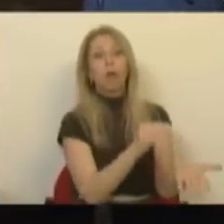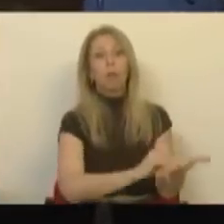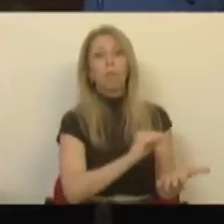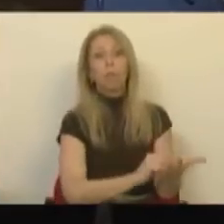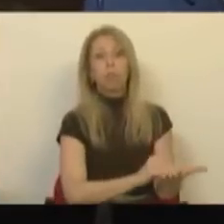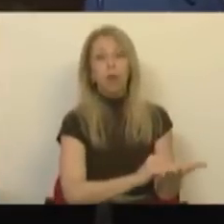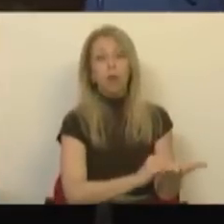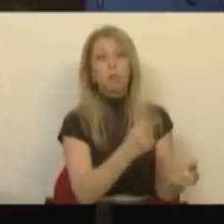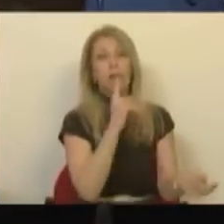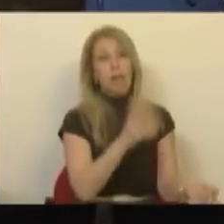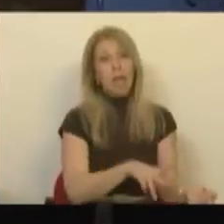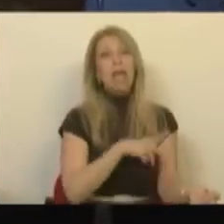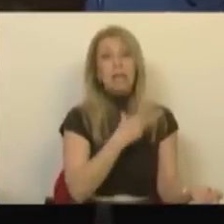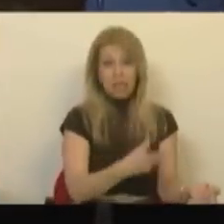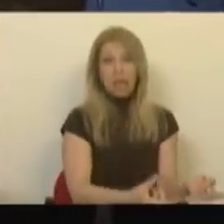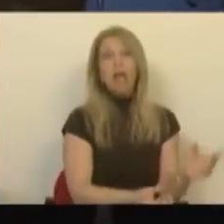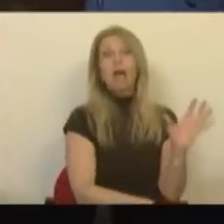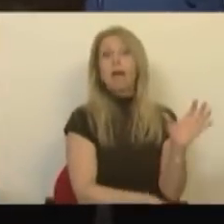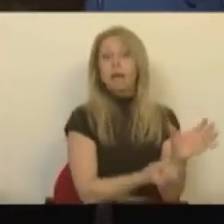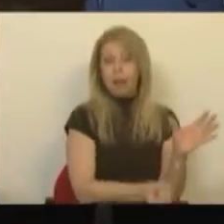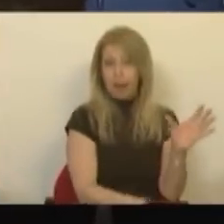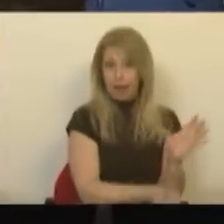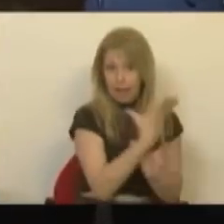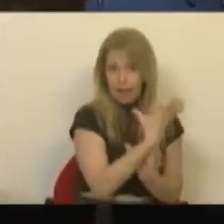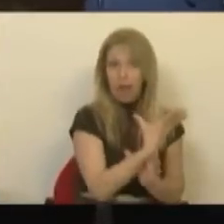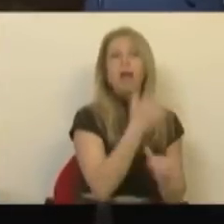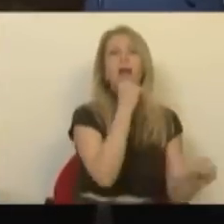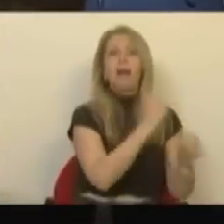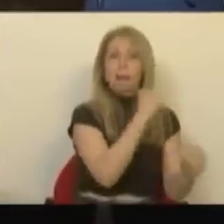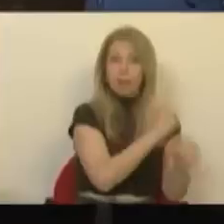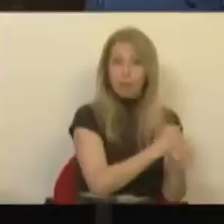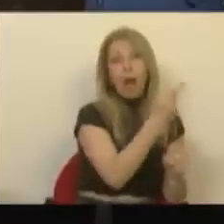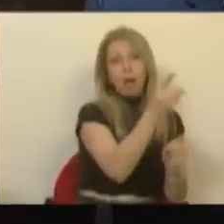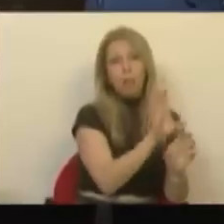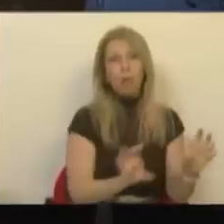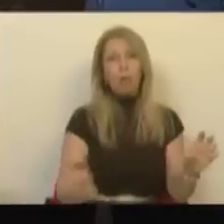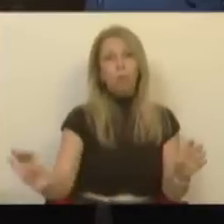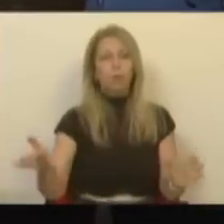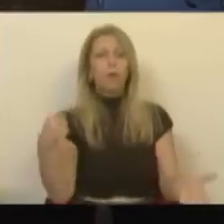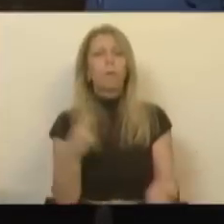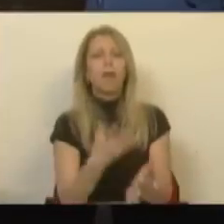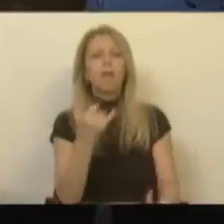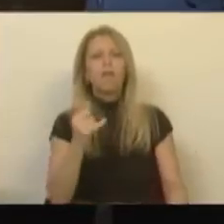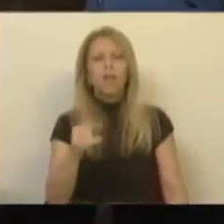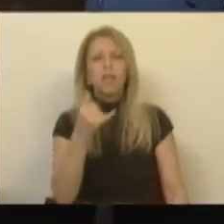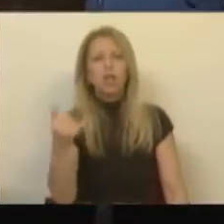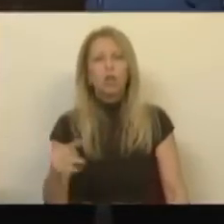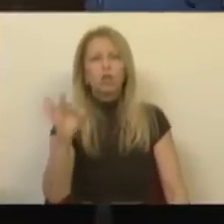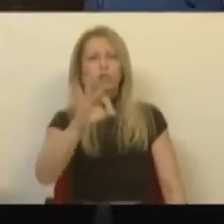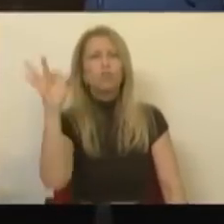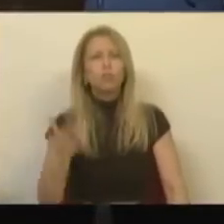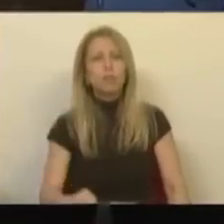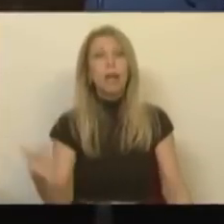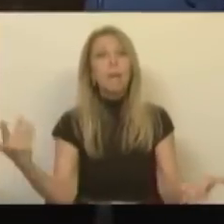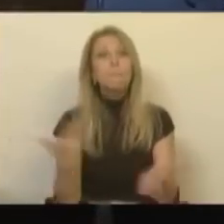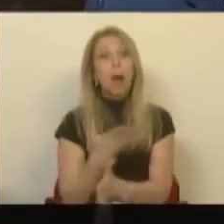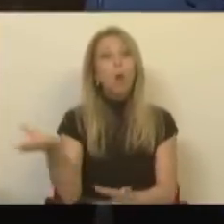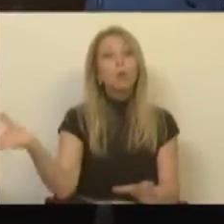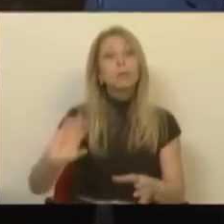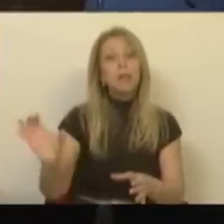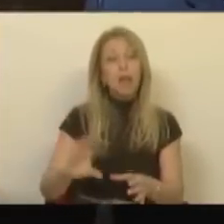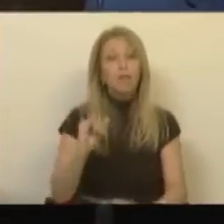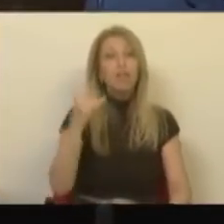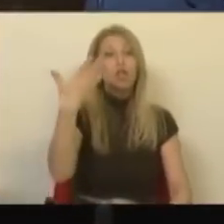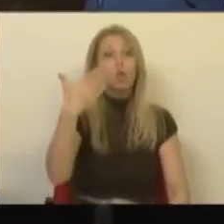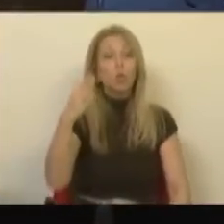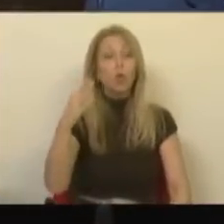trabalho pagamos mais 20,6% pelo Palco e cereais mais 21,1% pela